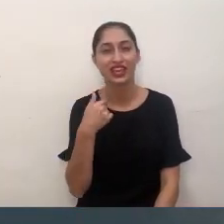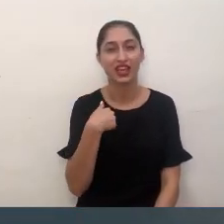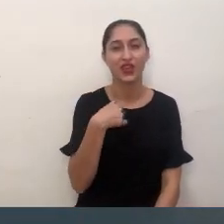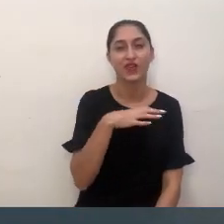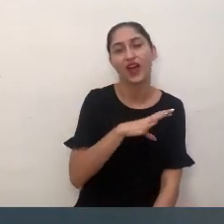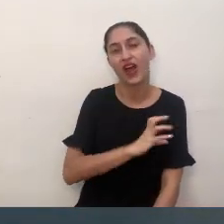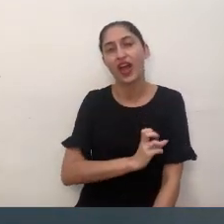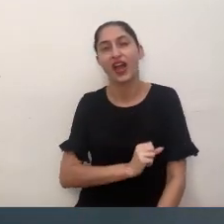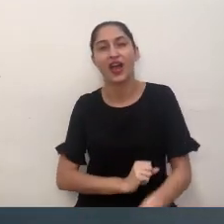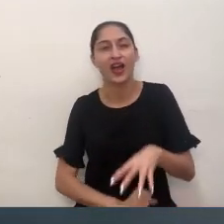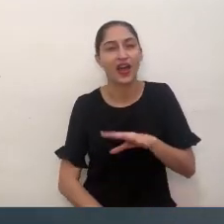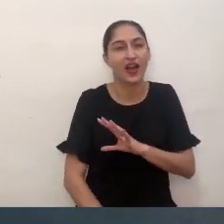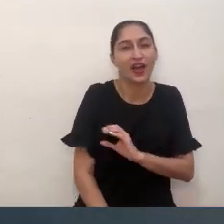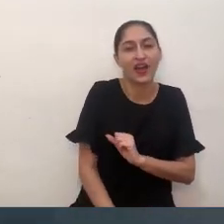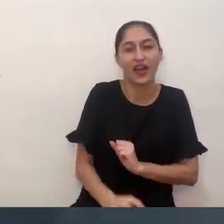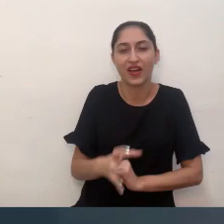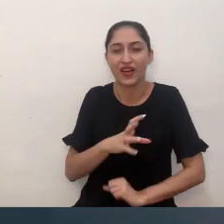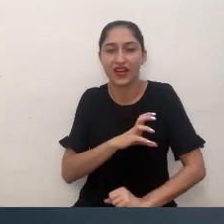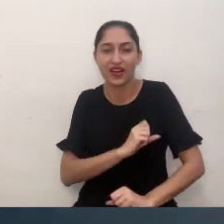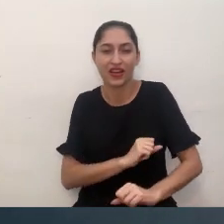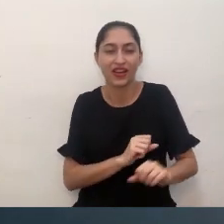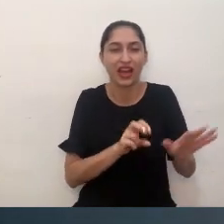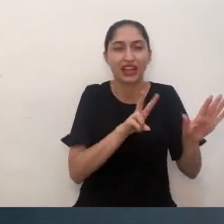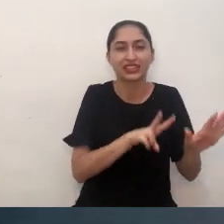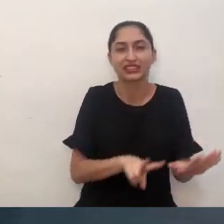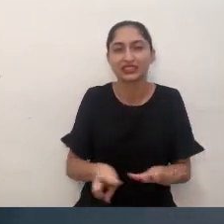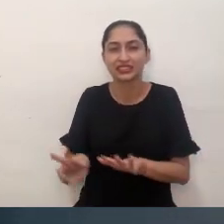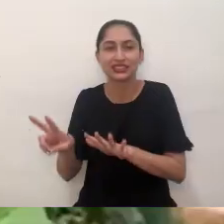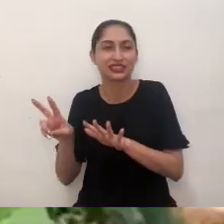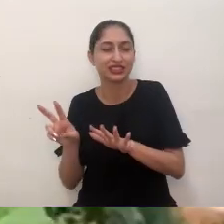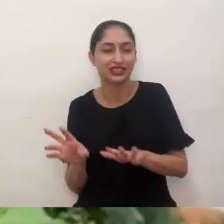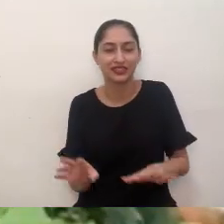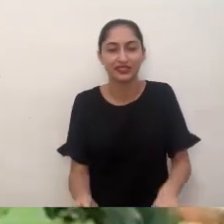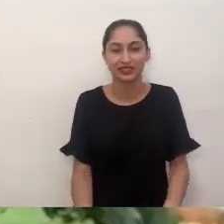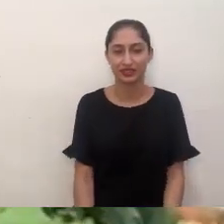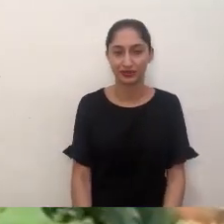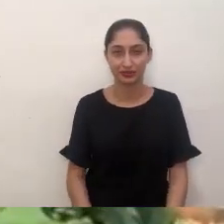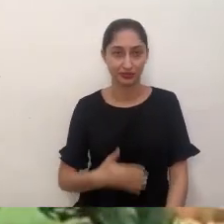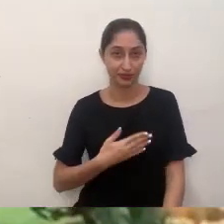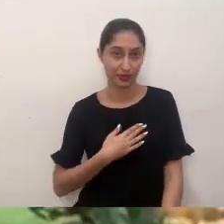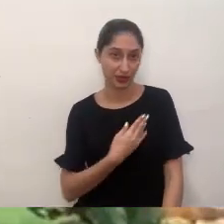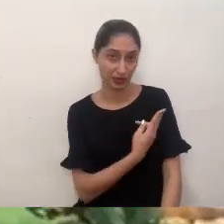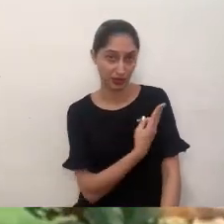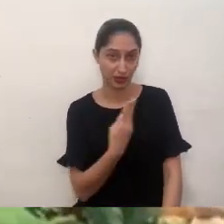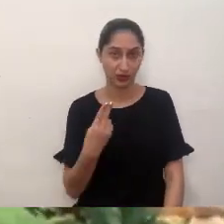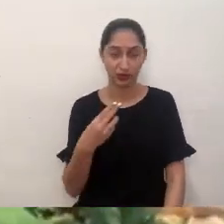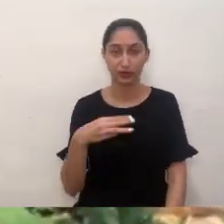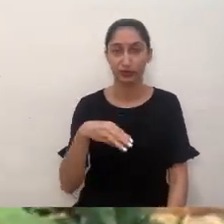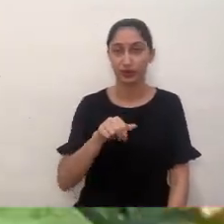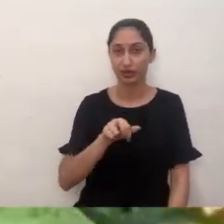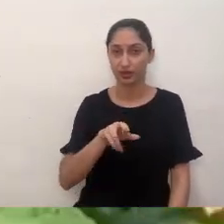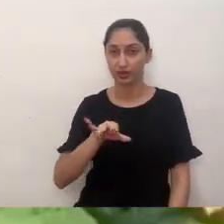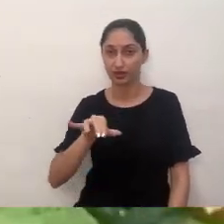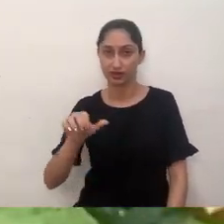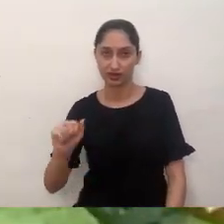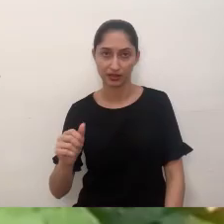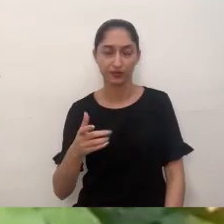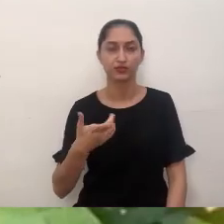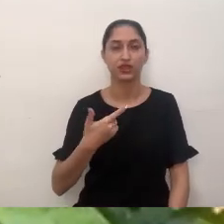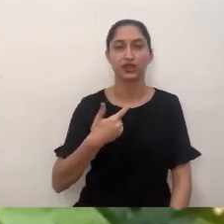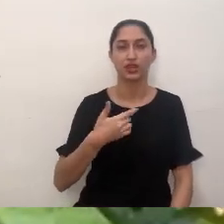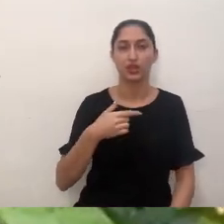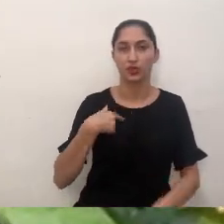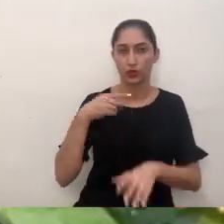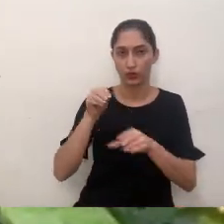meu benzinho pra cheirar a semana inteira. Meu nome é Maria Emília, eu sou agricultora. Eu sou